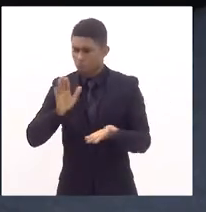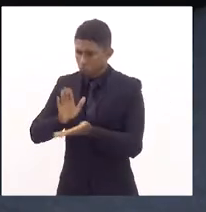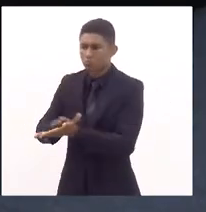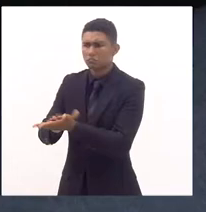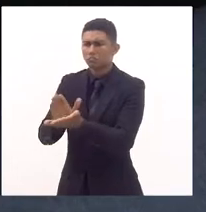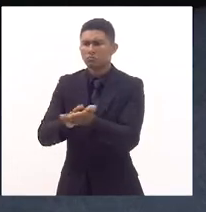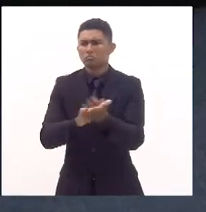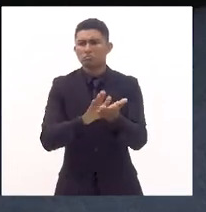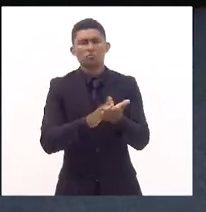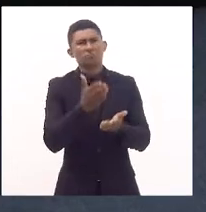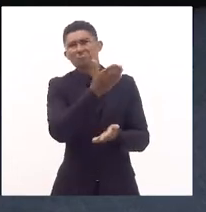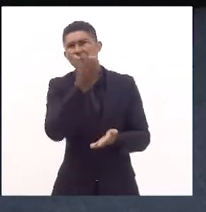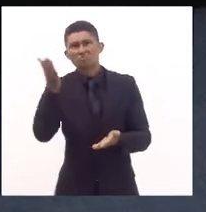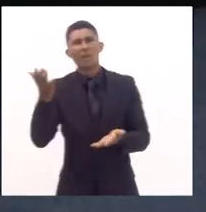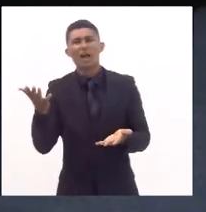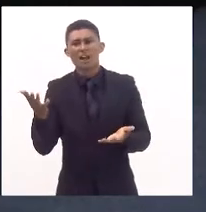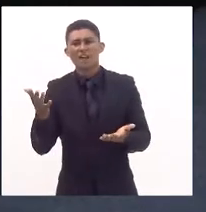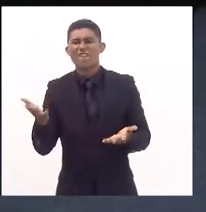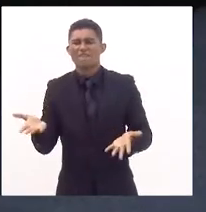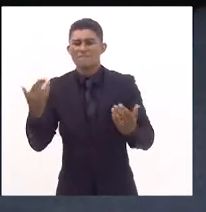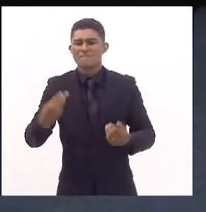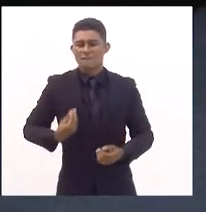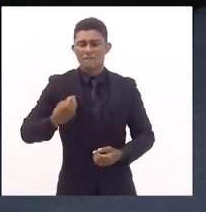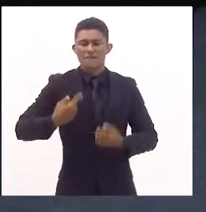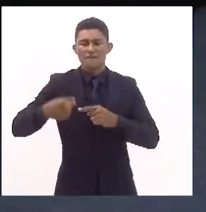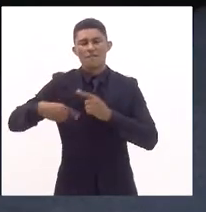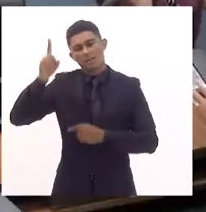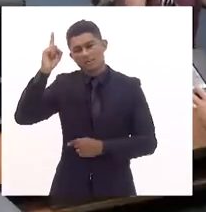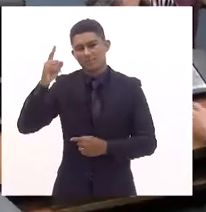belo gesto, belo momento, viva a catação!